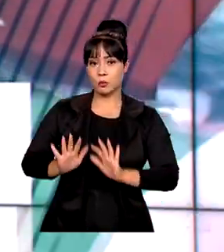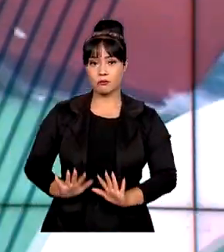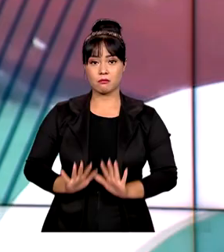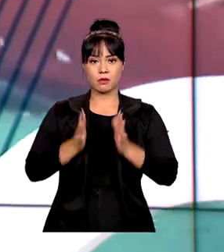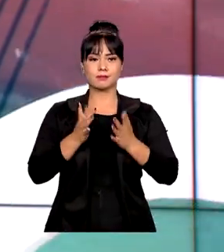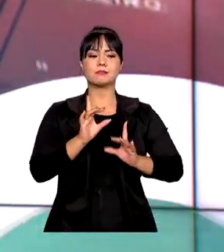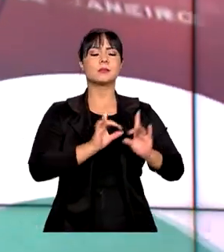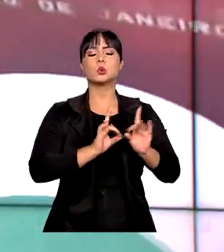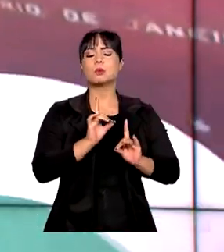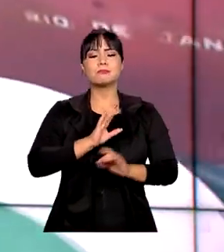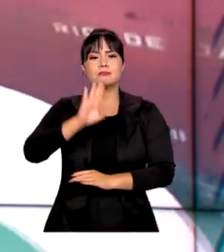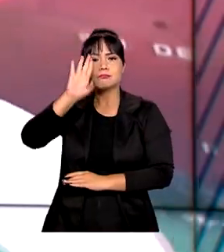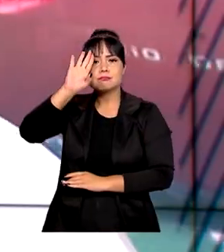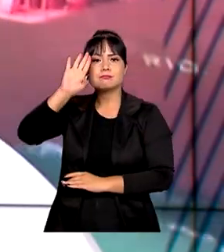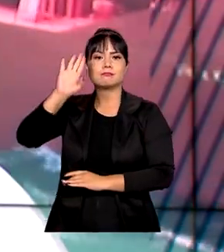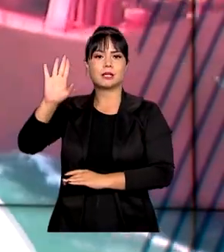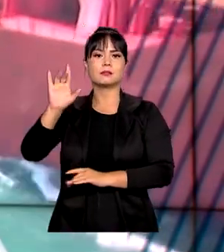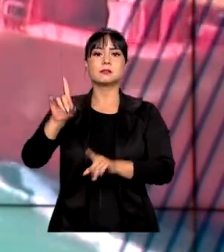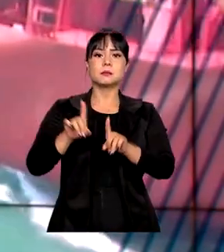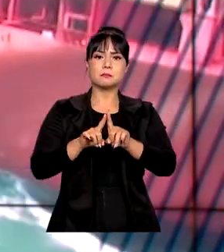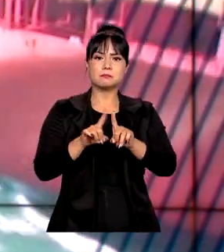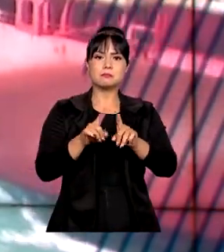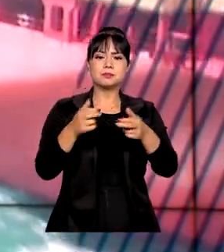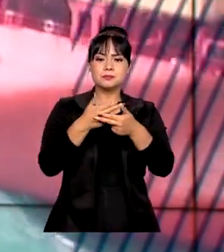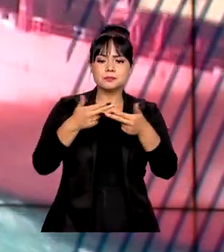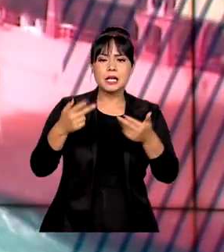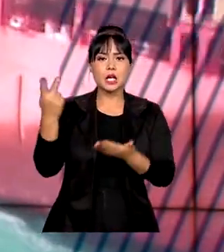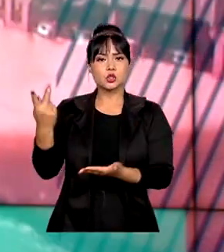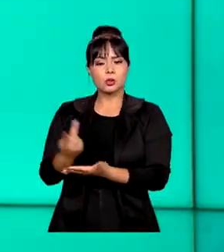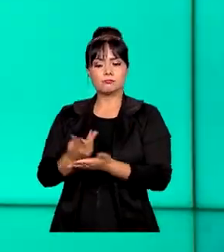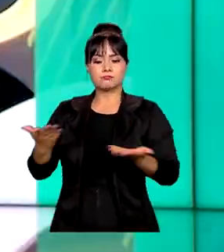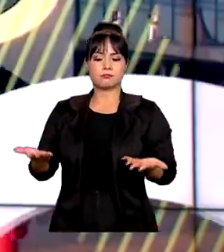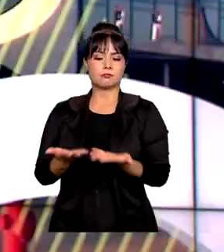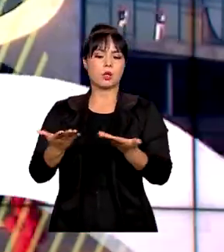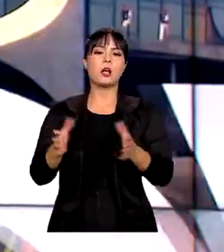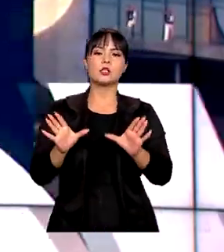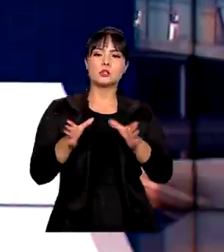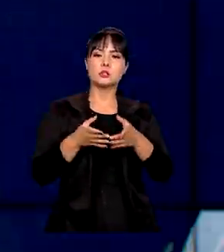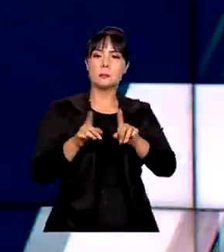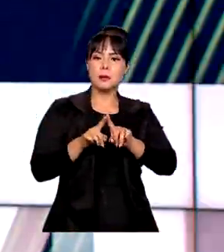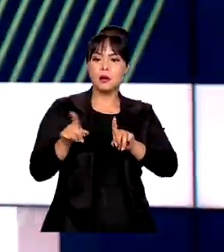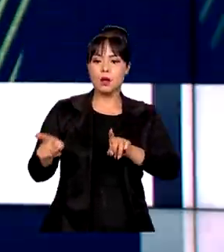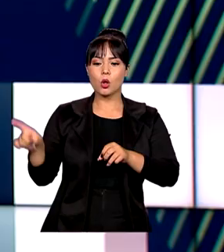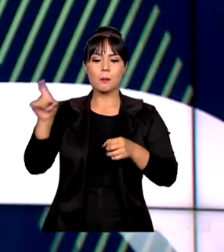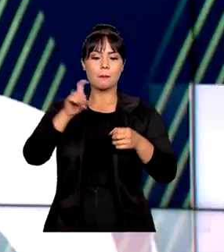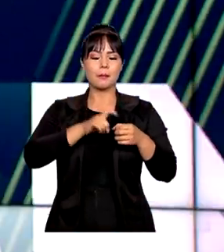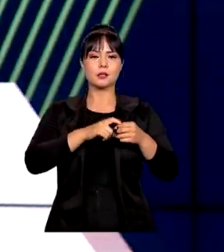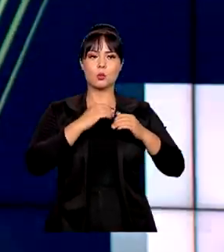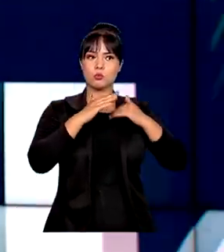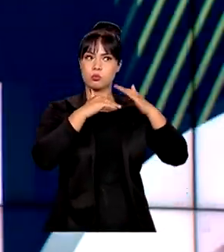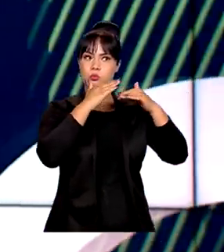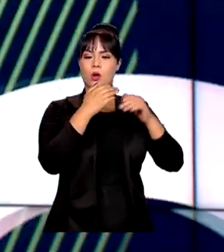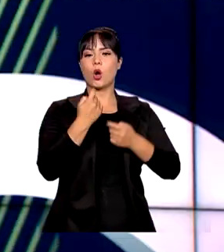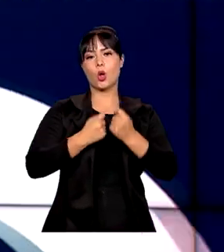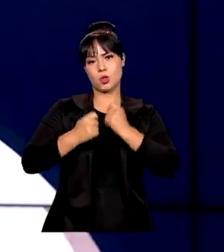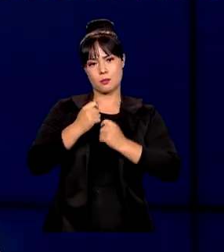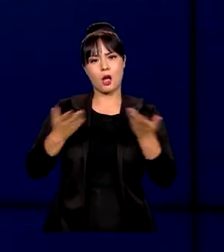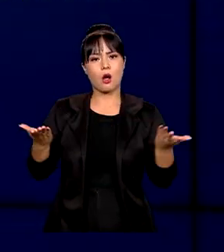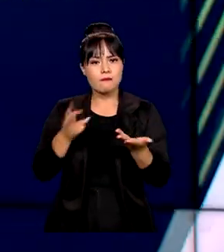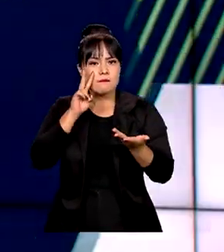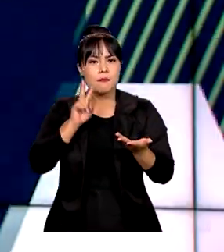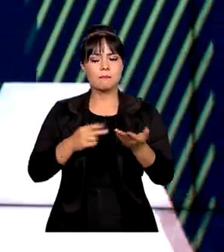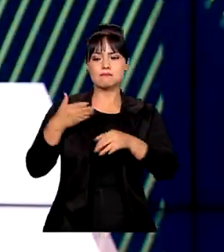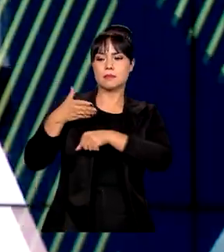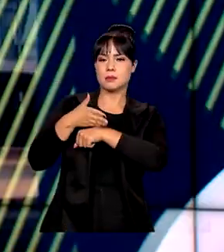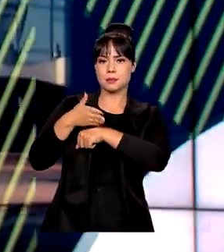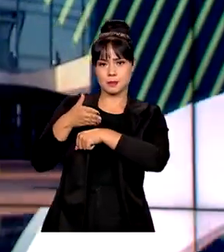discutiu as prioridades e medidas necessárias para estimular o setor e a retomada do crescimento econômico vamos conferir a